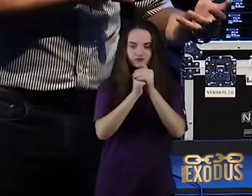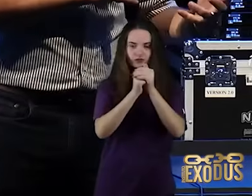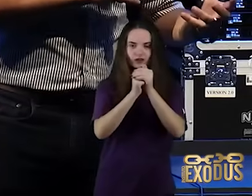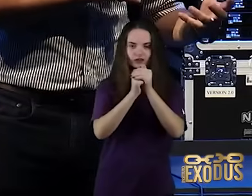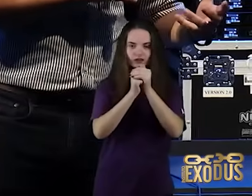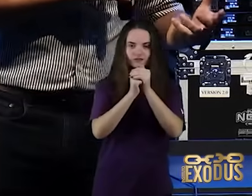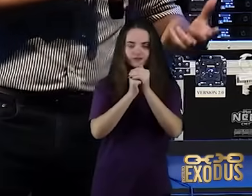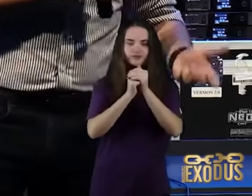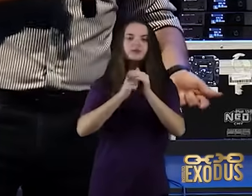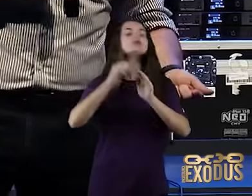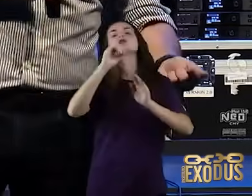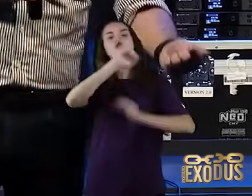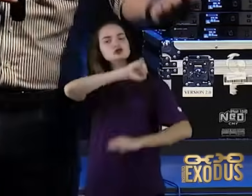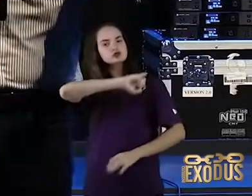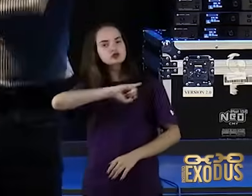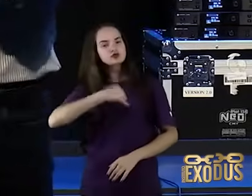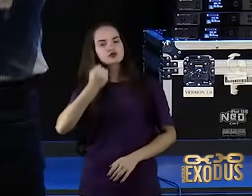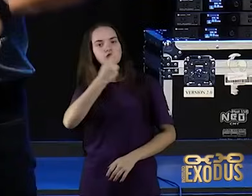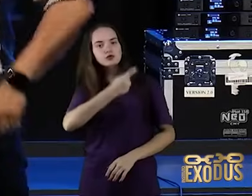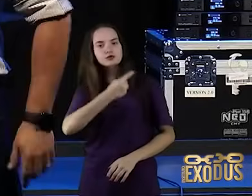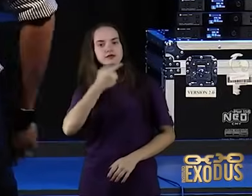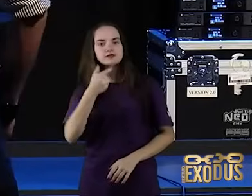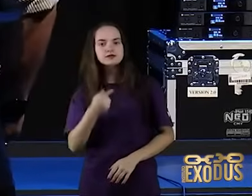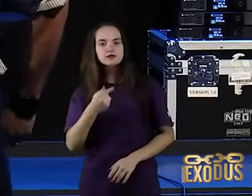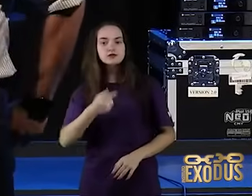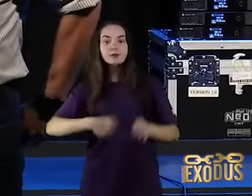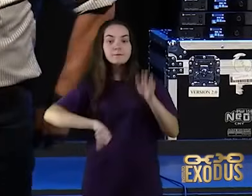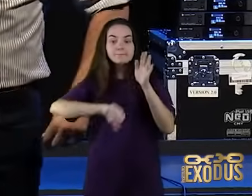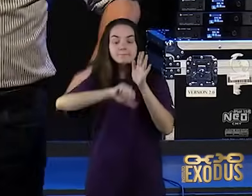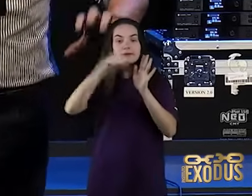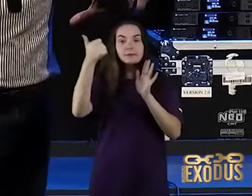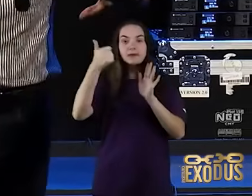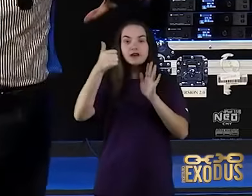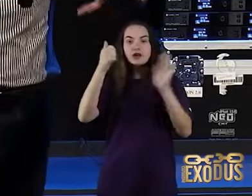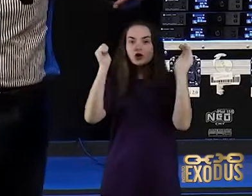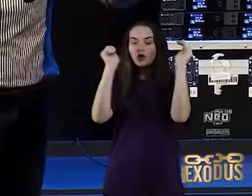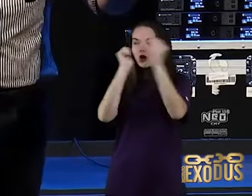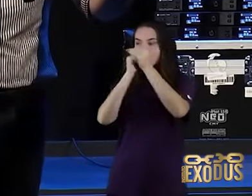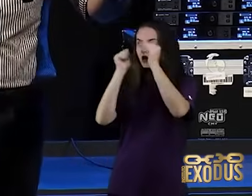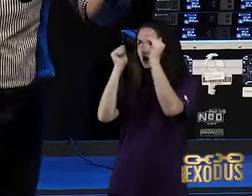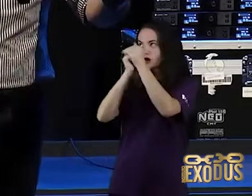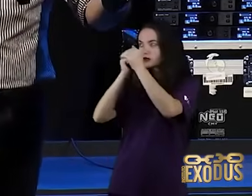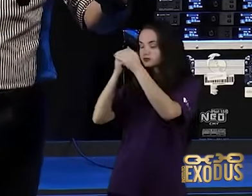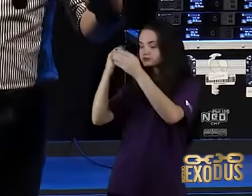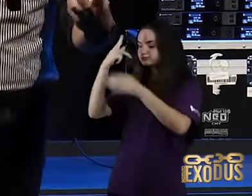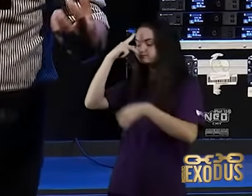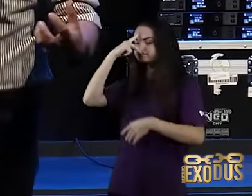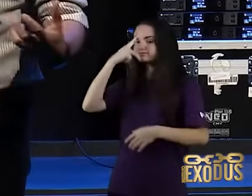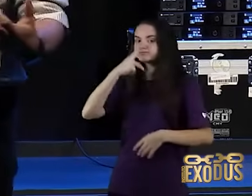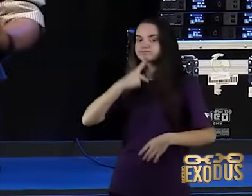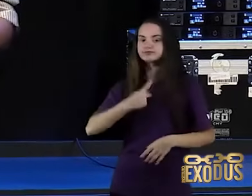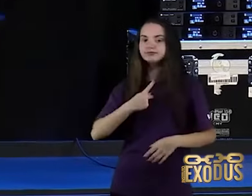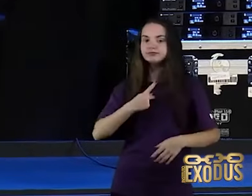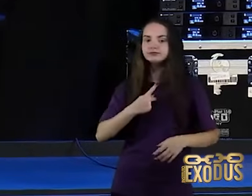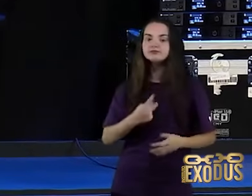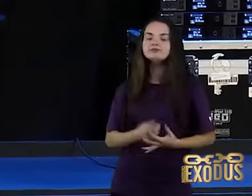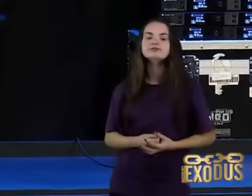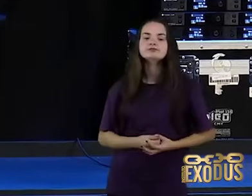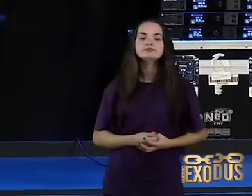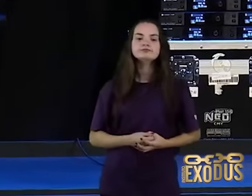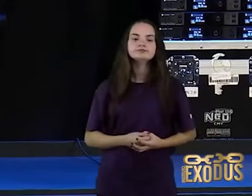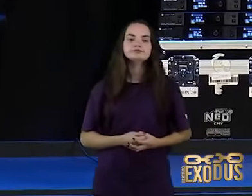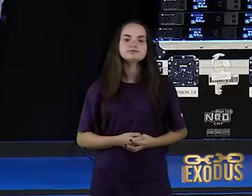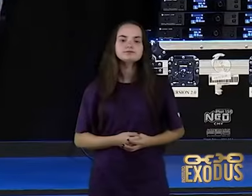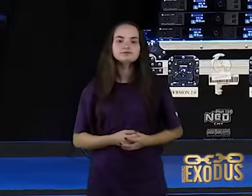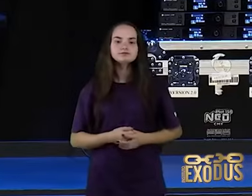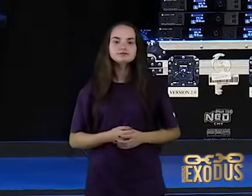17 ele primeiro Ora por ele sabia disso os primeiros cinco Versículos a gente acha que ele tá orando pelos